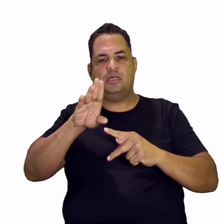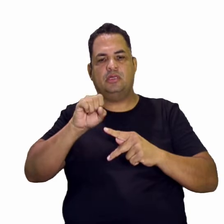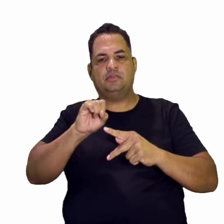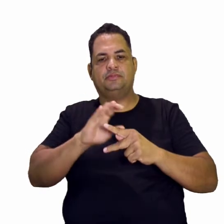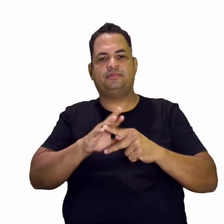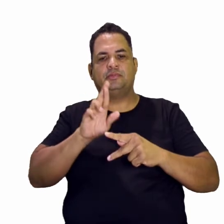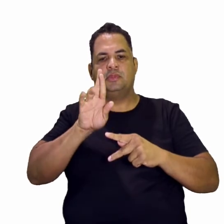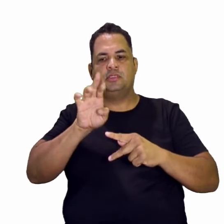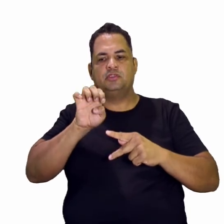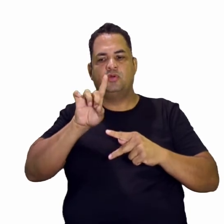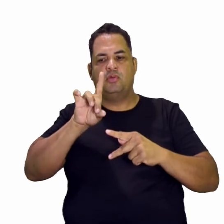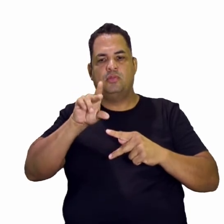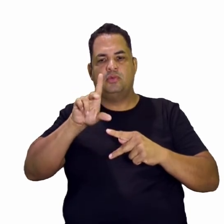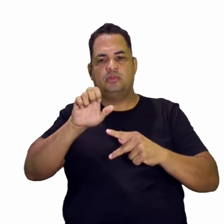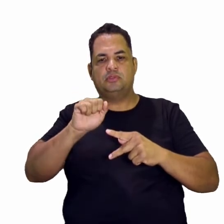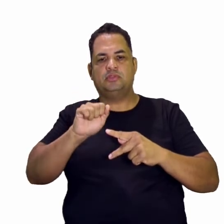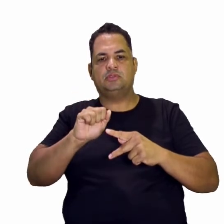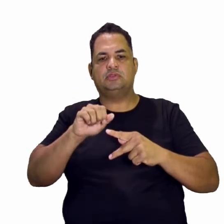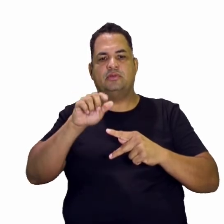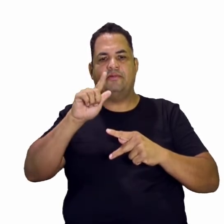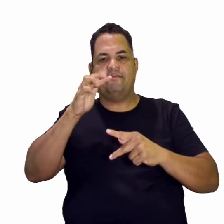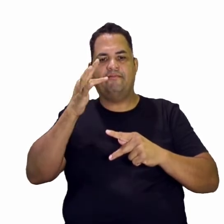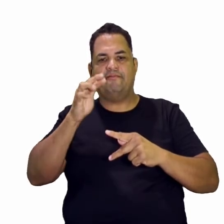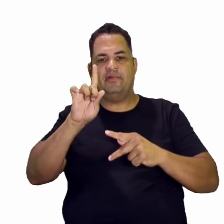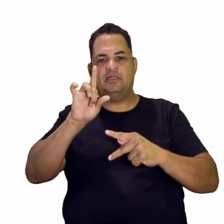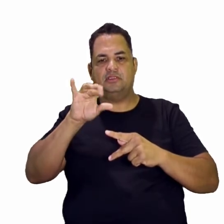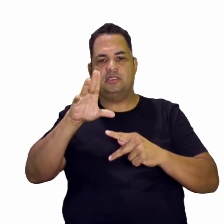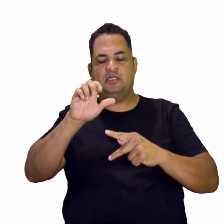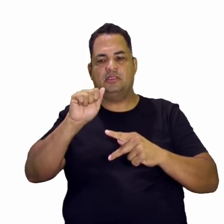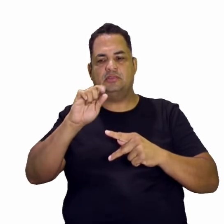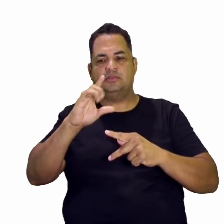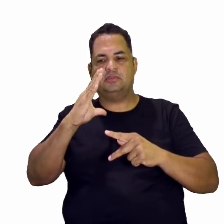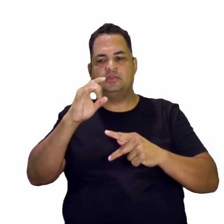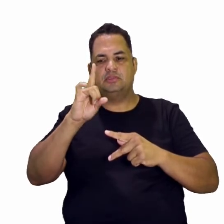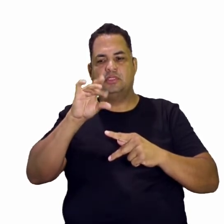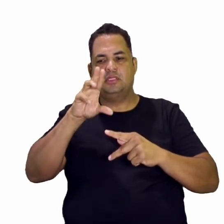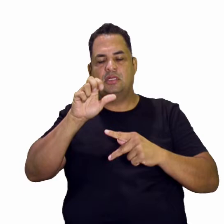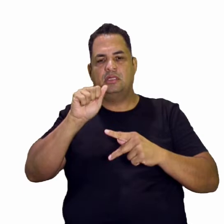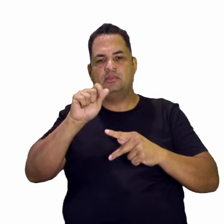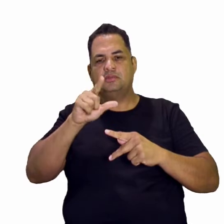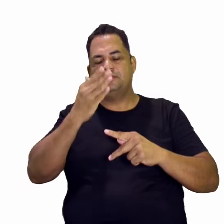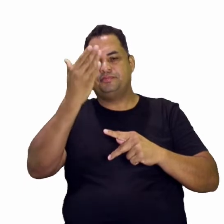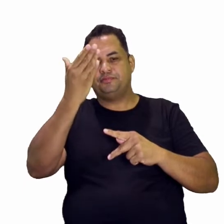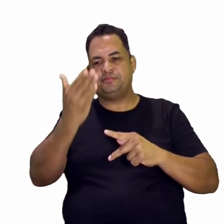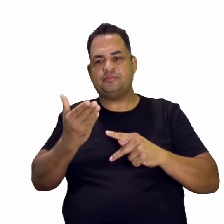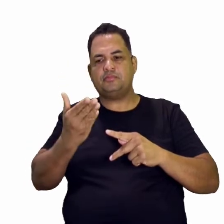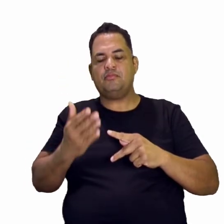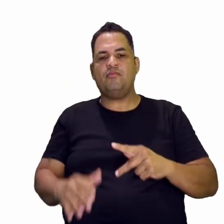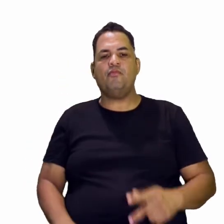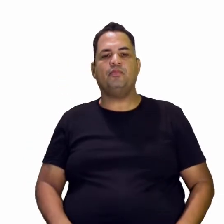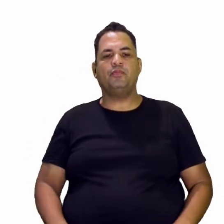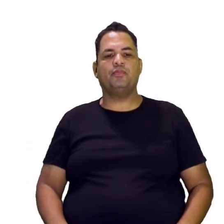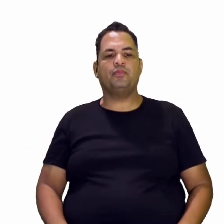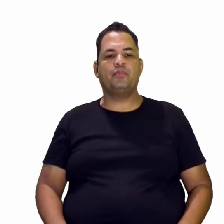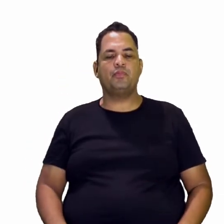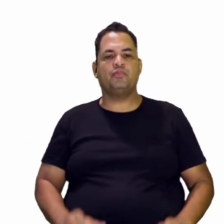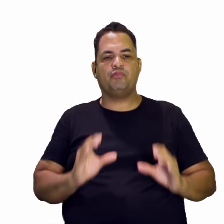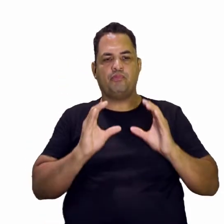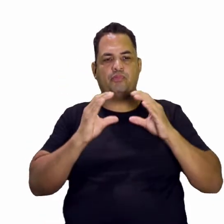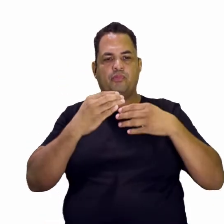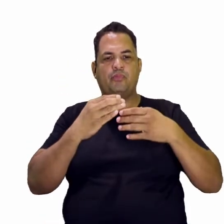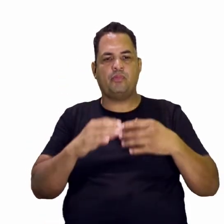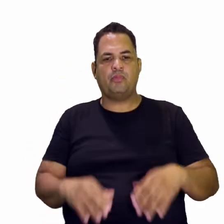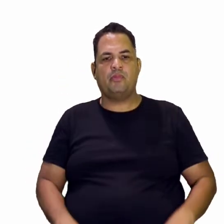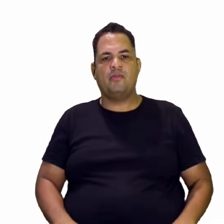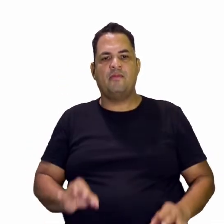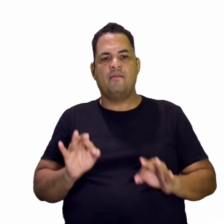os rizópodes, os flagelados e os ciliados, tá bom? Esses são os grupos